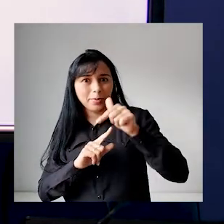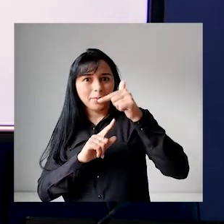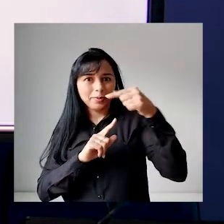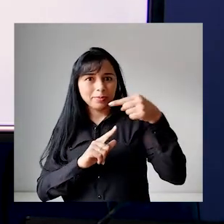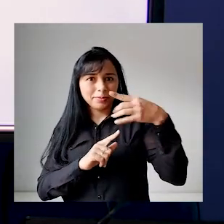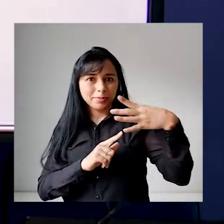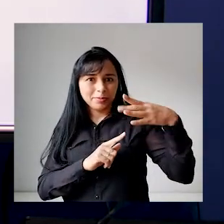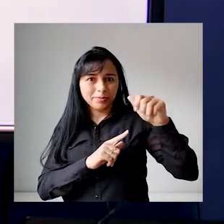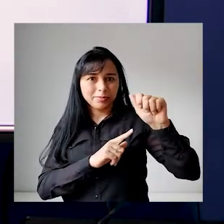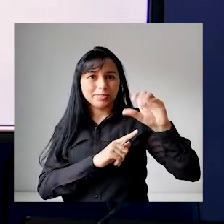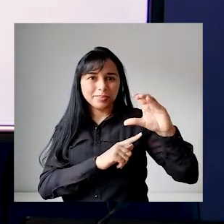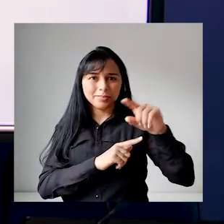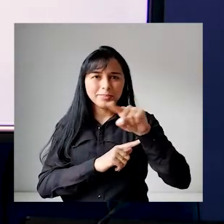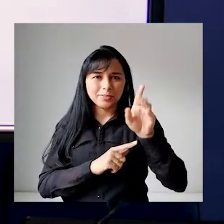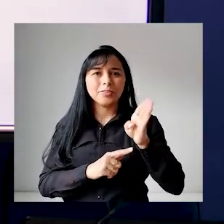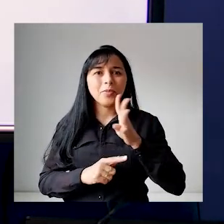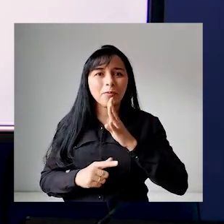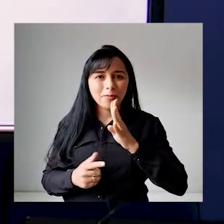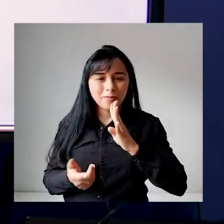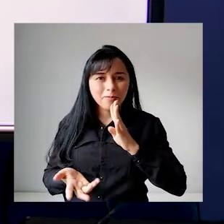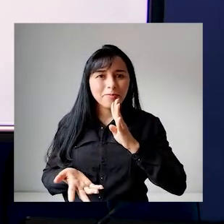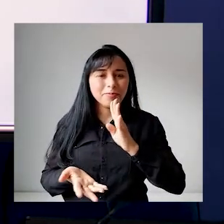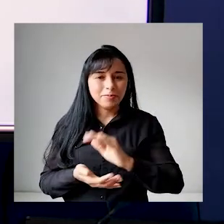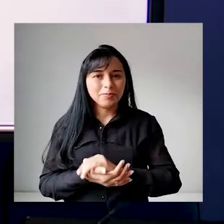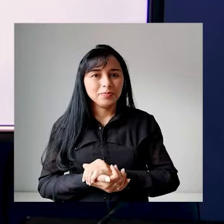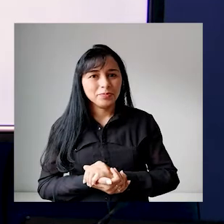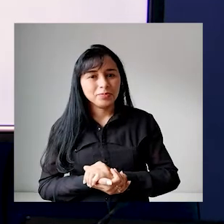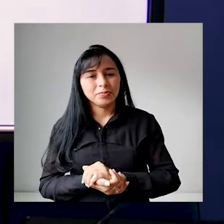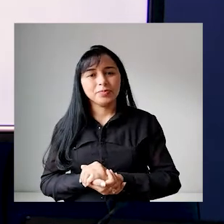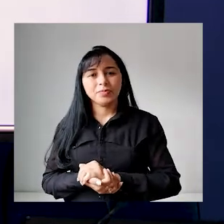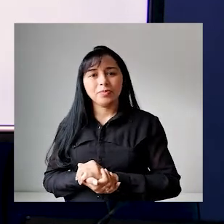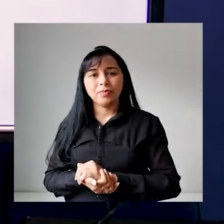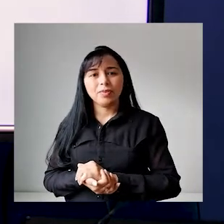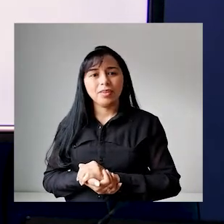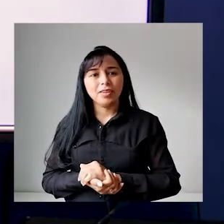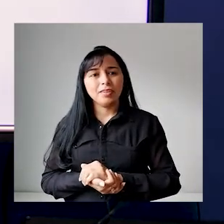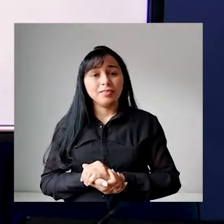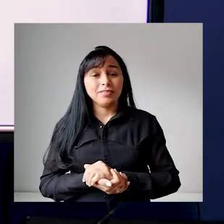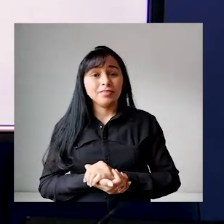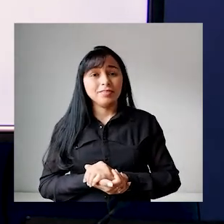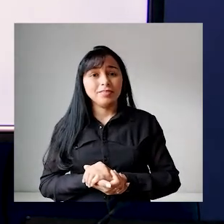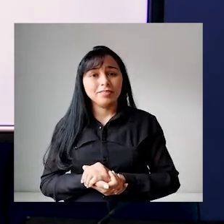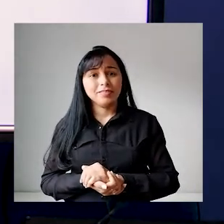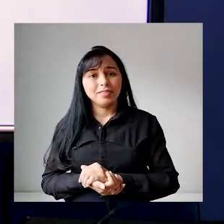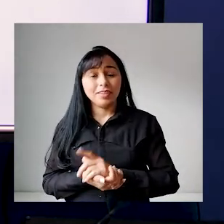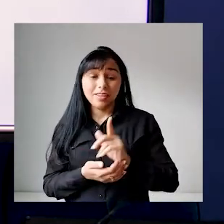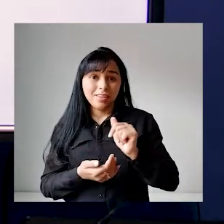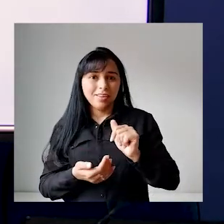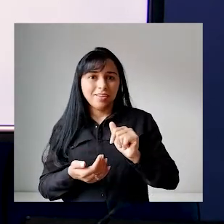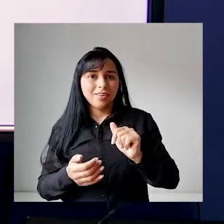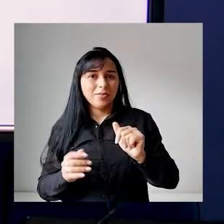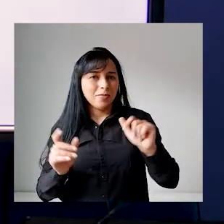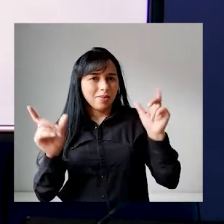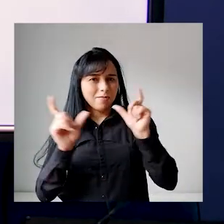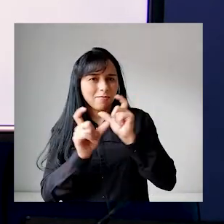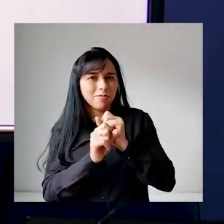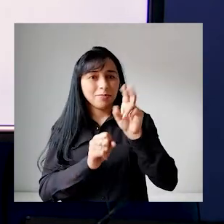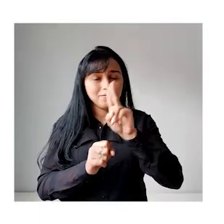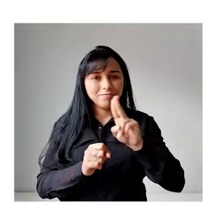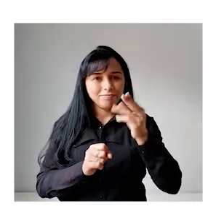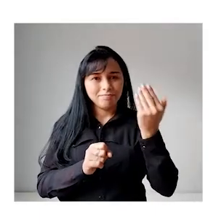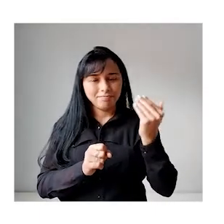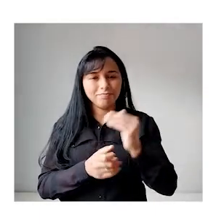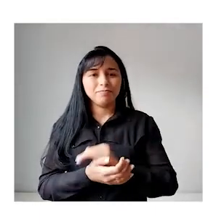conhecida na matemática, que é a raiz de B ao quadrado menos 4AC, é o nosso famoso delta, né? Faz parte lá do